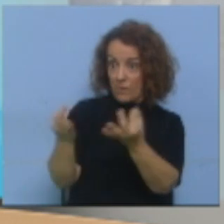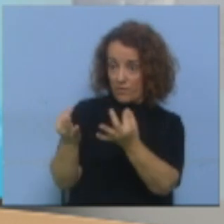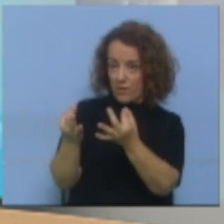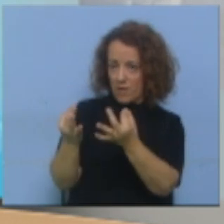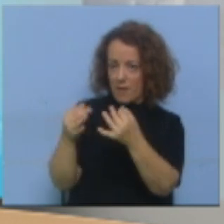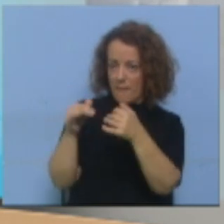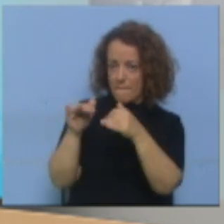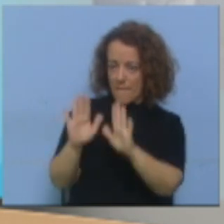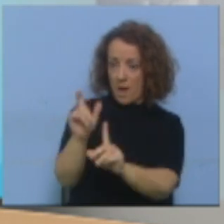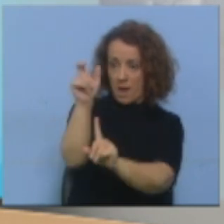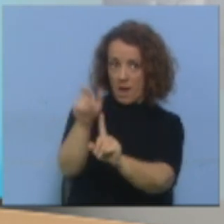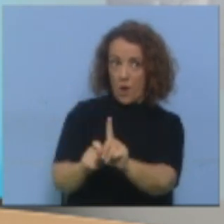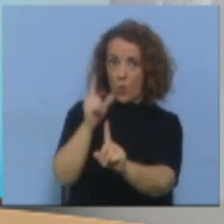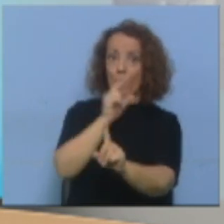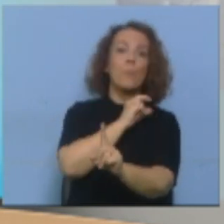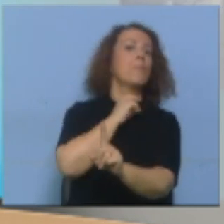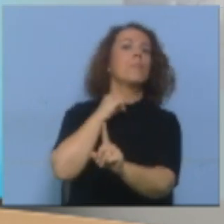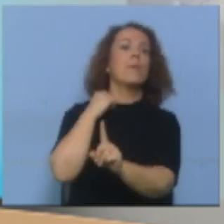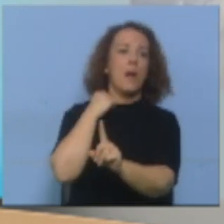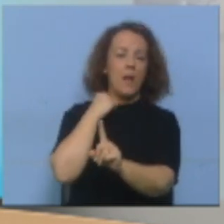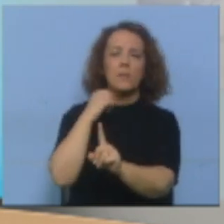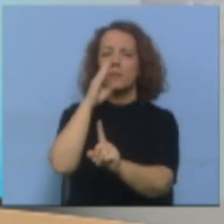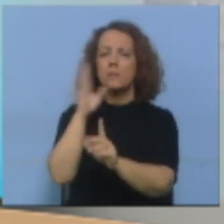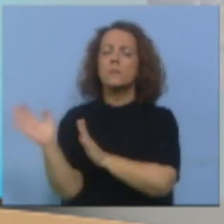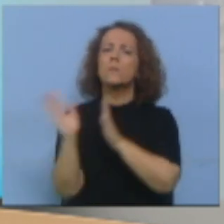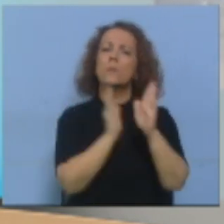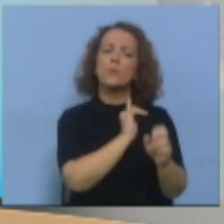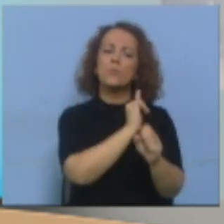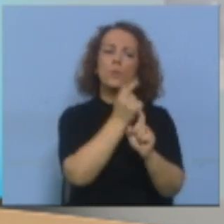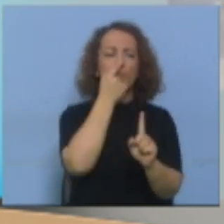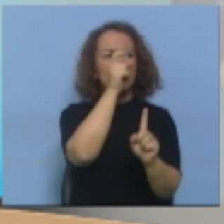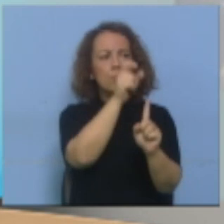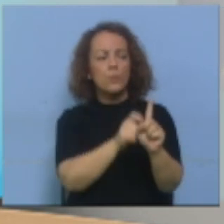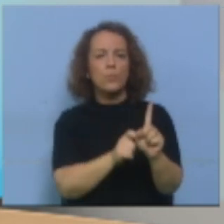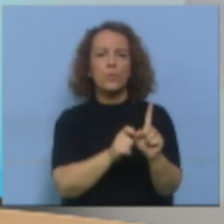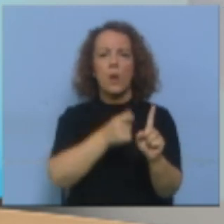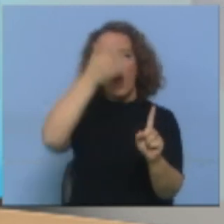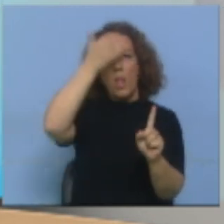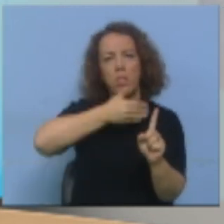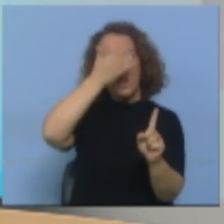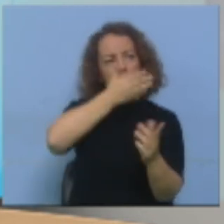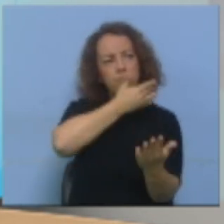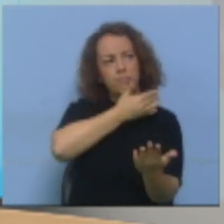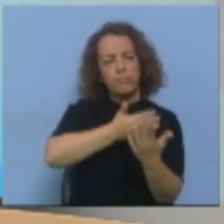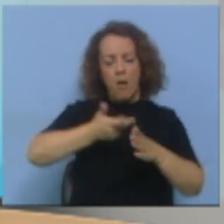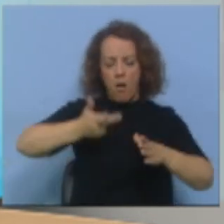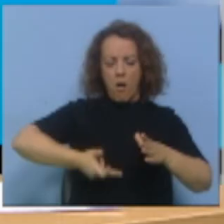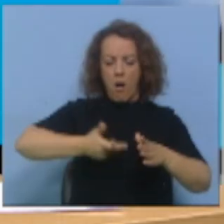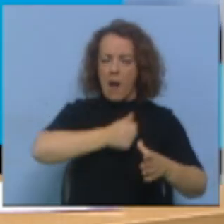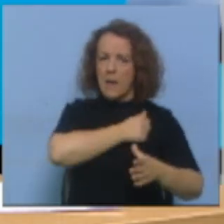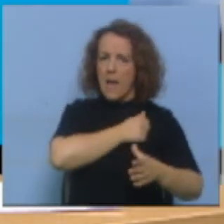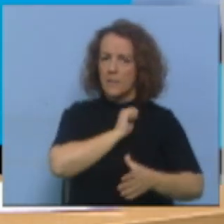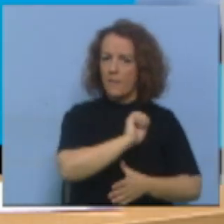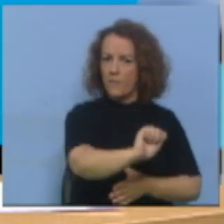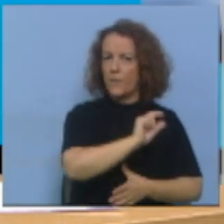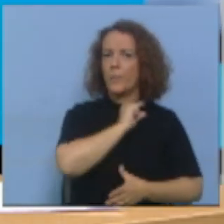experiência de um pároco que se calhar está sozinho na sua casa há muitos dias já? Eu penso